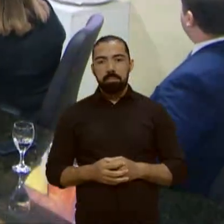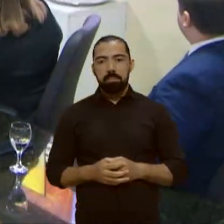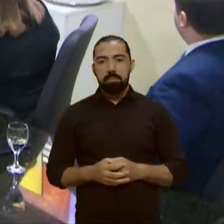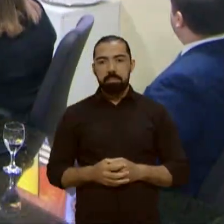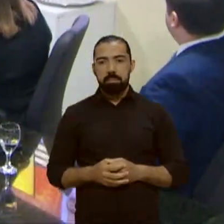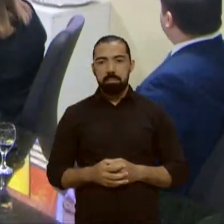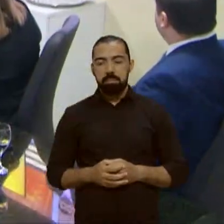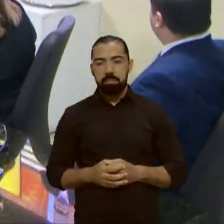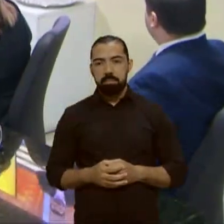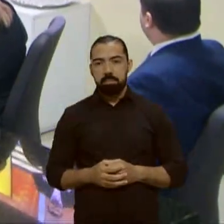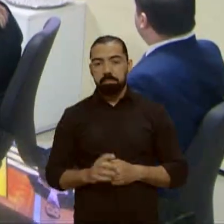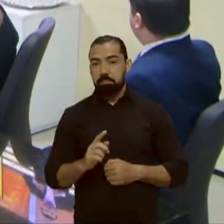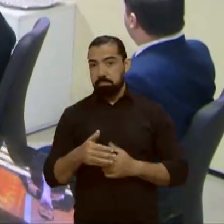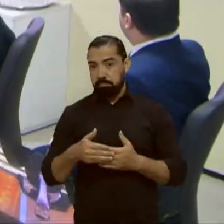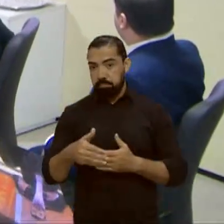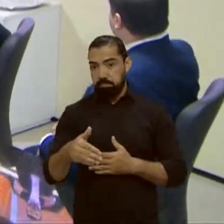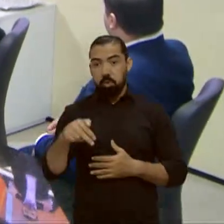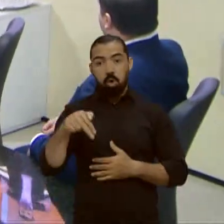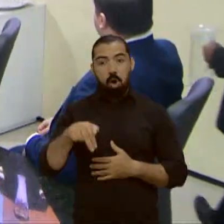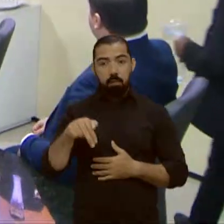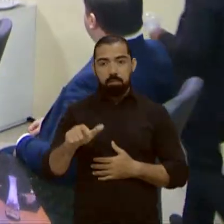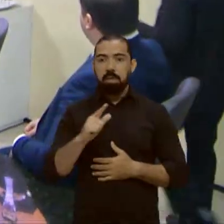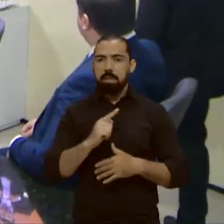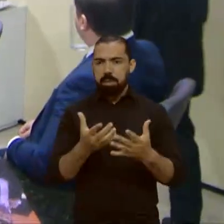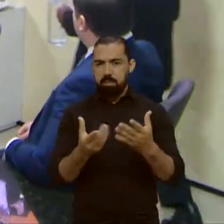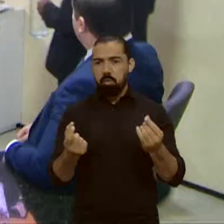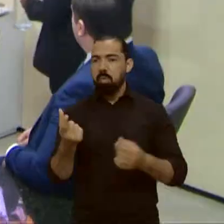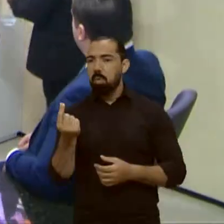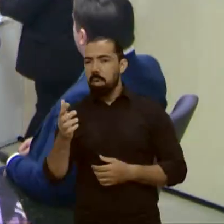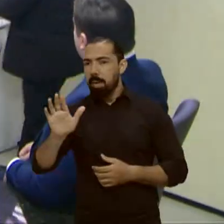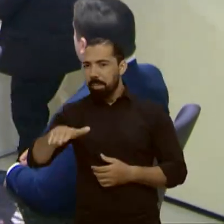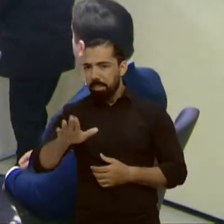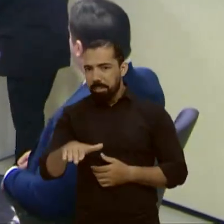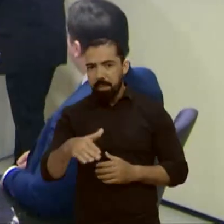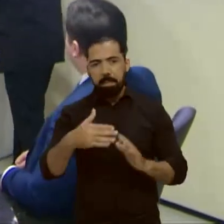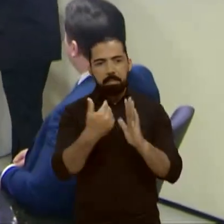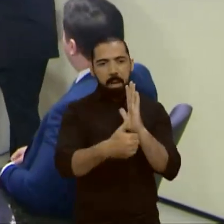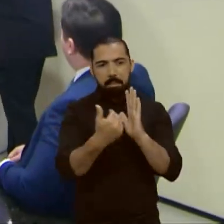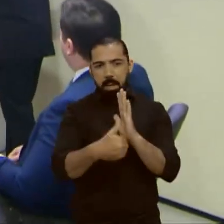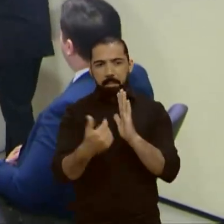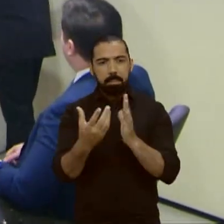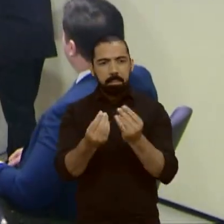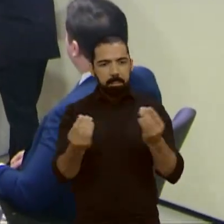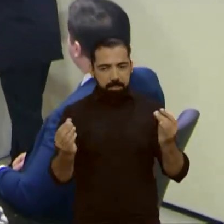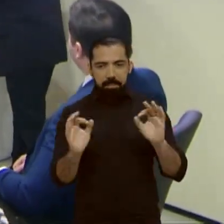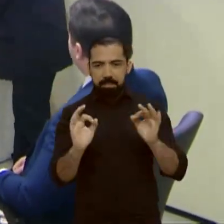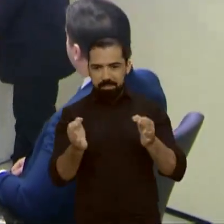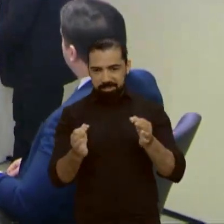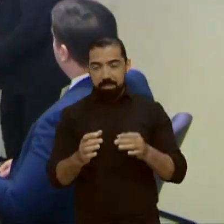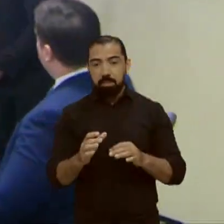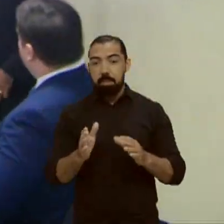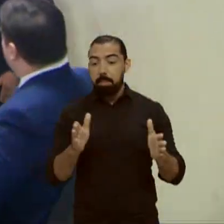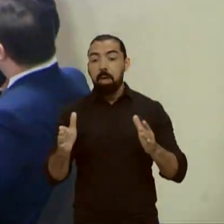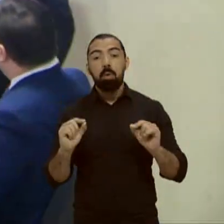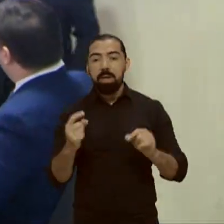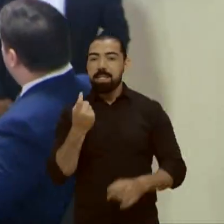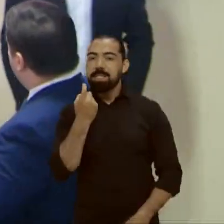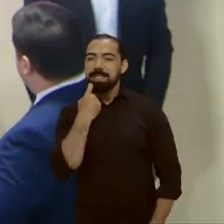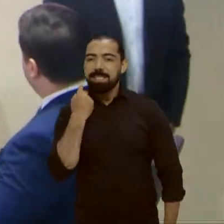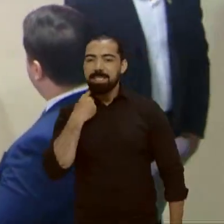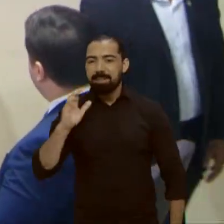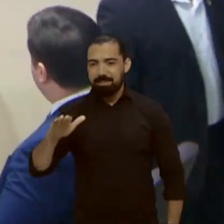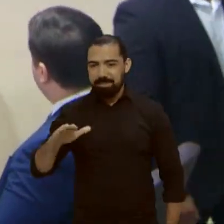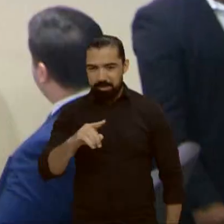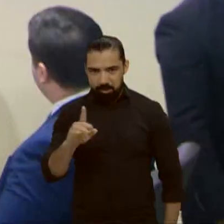Como chegamos em novembro, tem muita oferta, muita promoção. É a época da Black Friday, não é verdade? Tal da